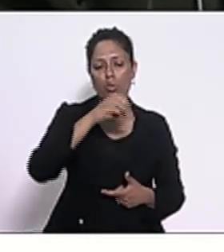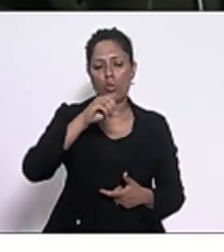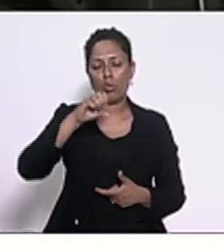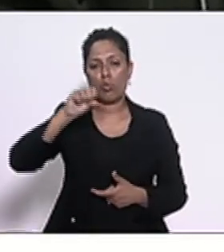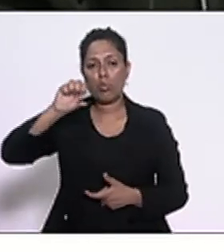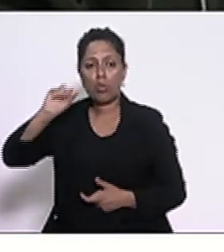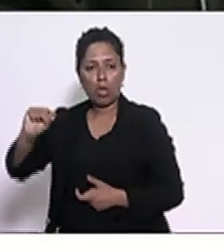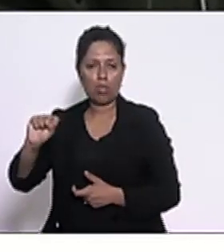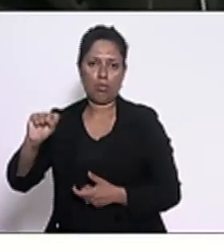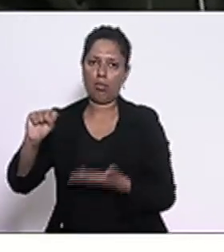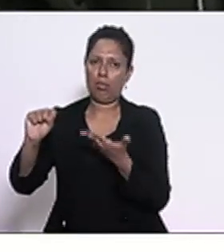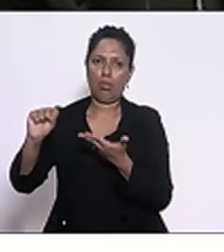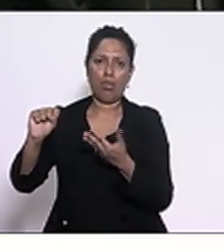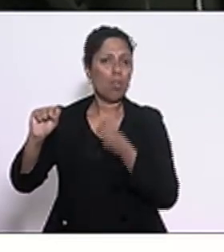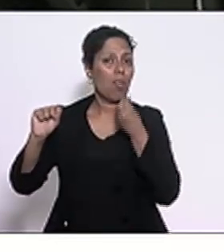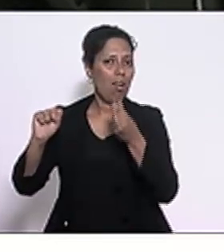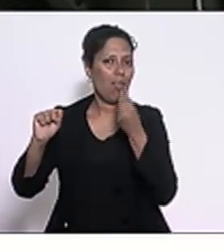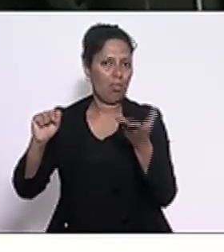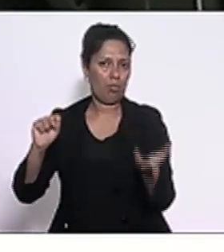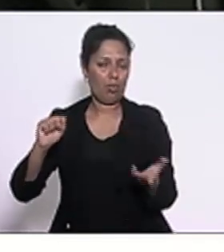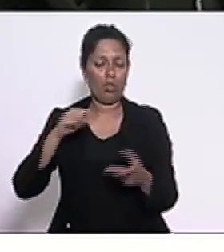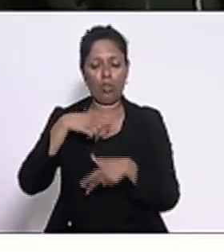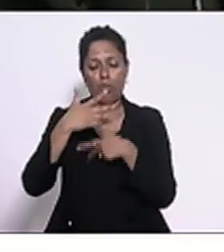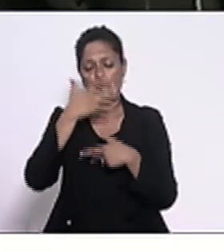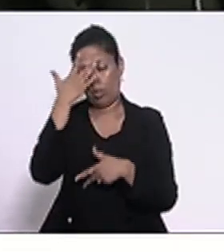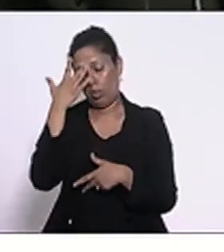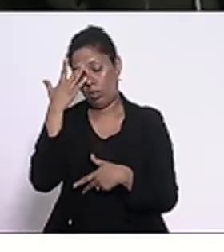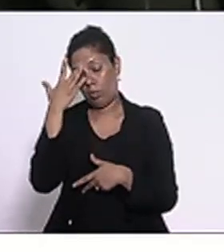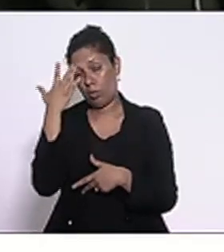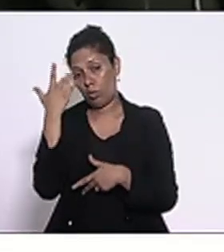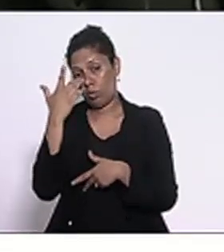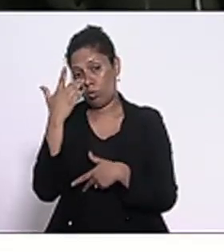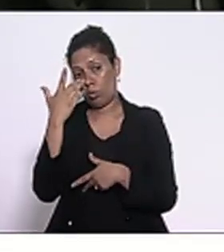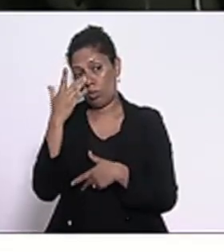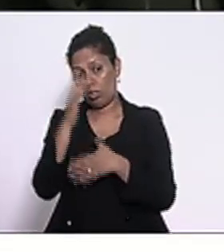aí. E depois vem a evasão, como já foi...